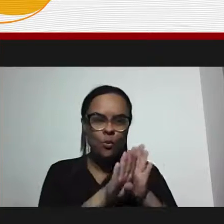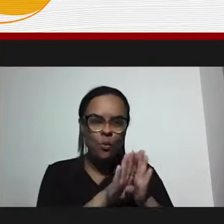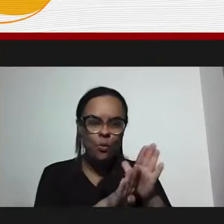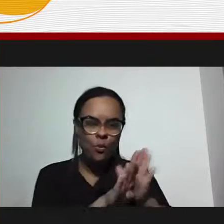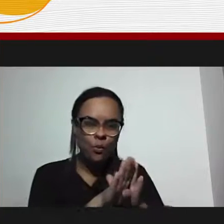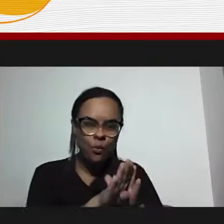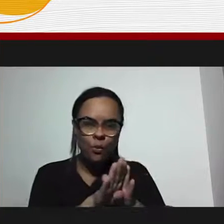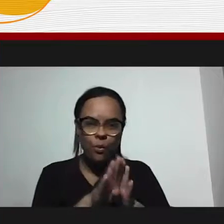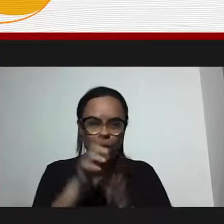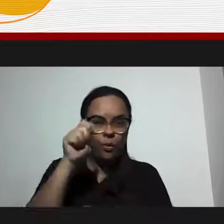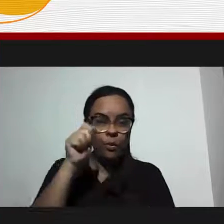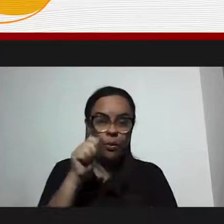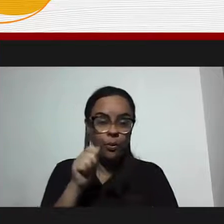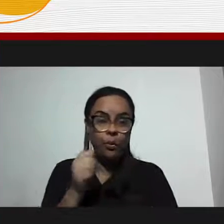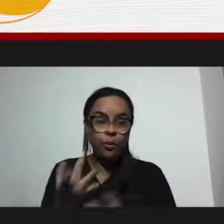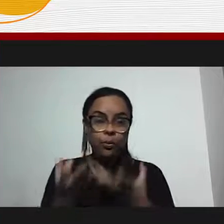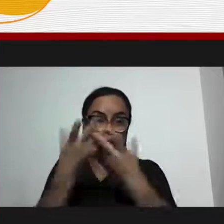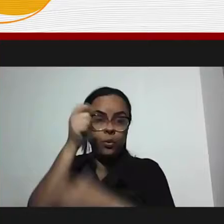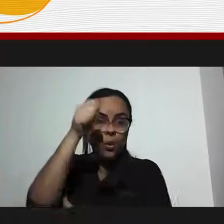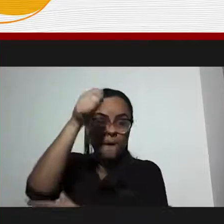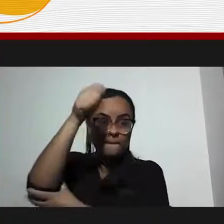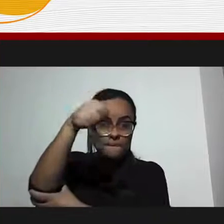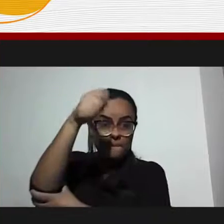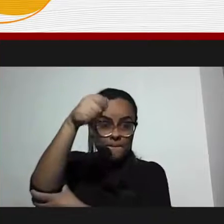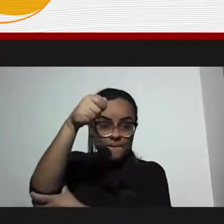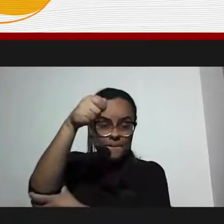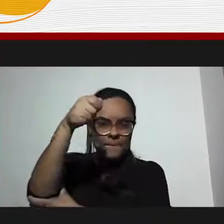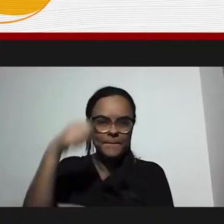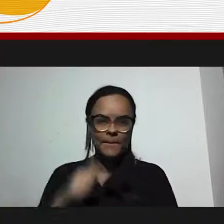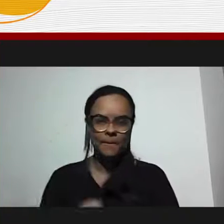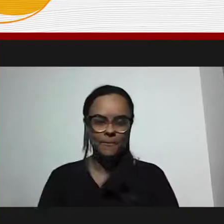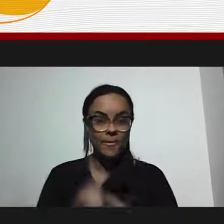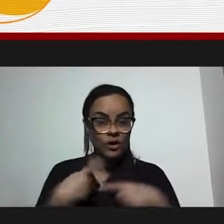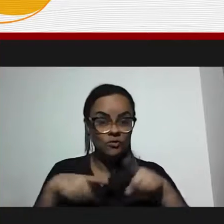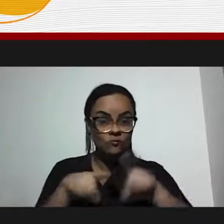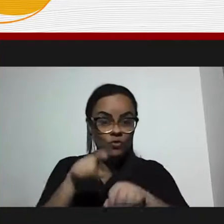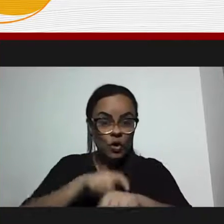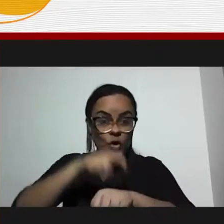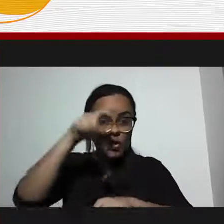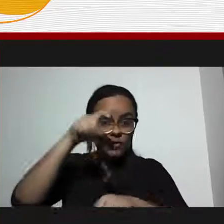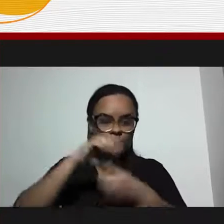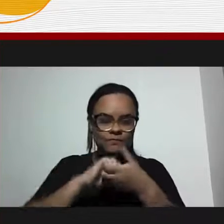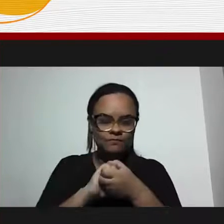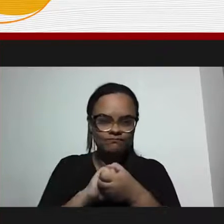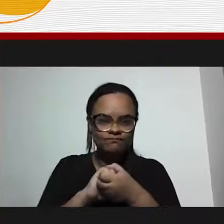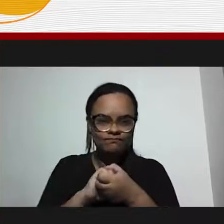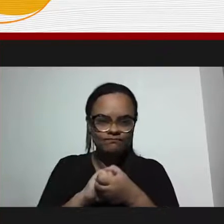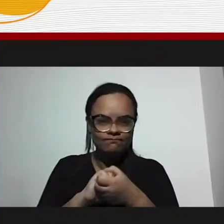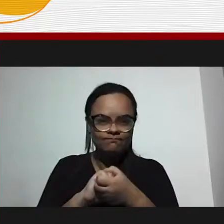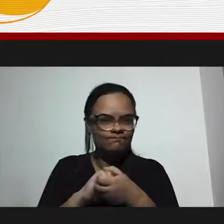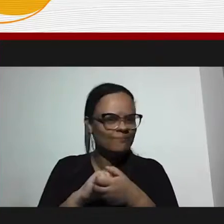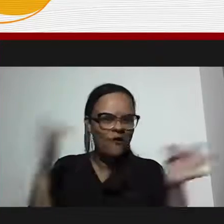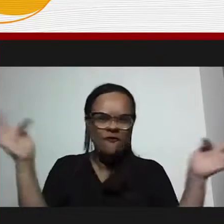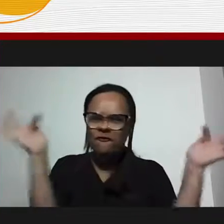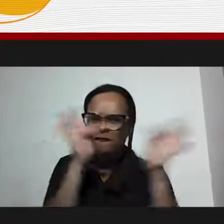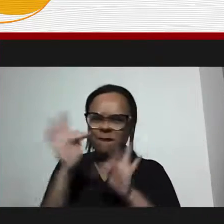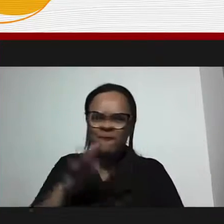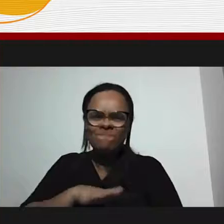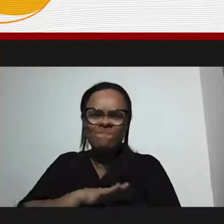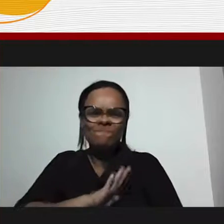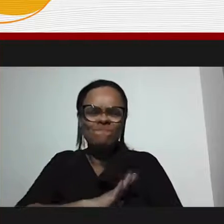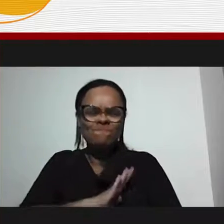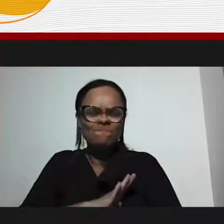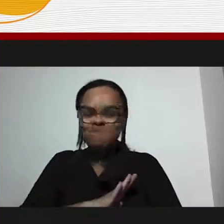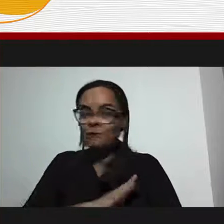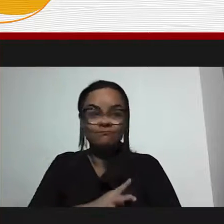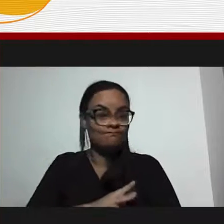paralímpica do Rio de Janeiro. E nesse momento também é algo que me deixou muito feliz, né? Eu não